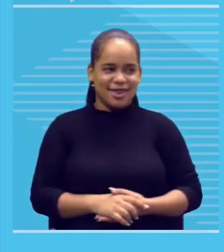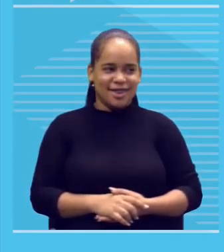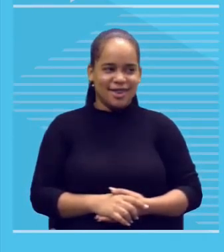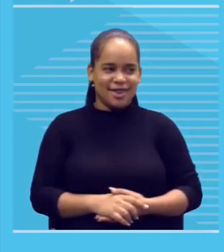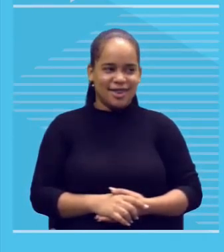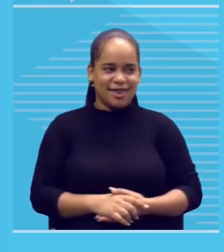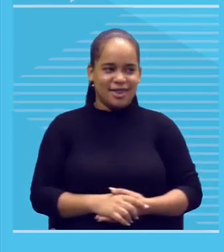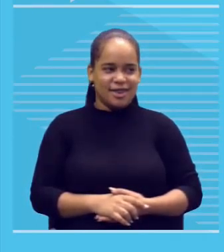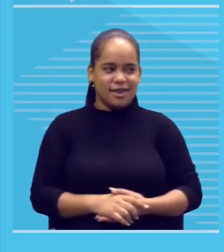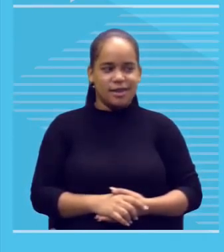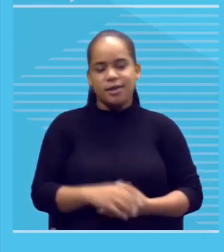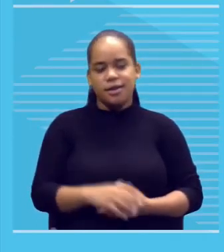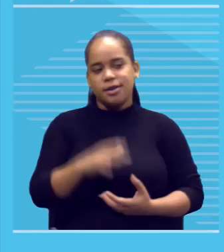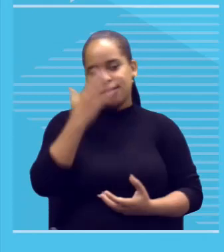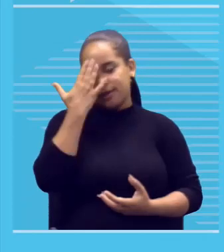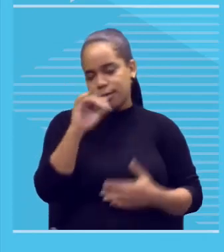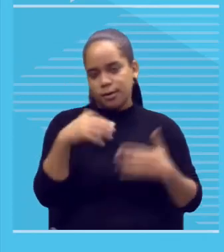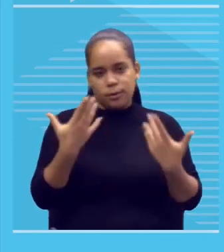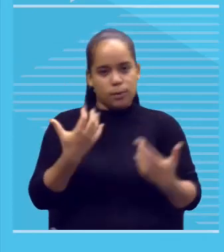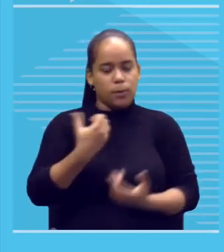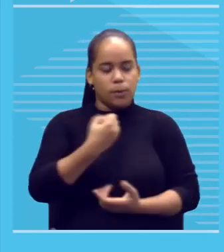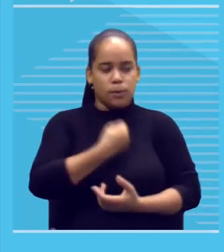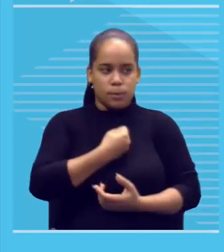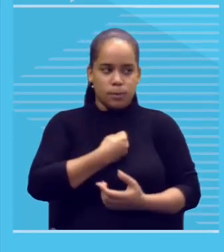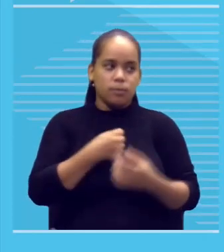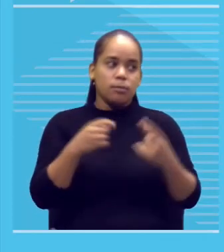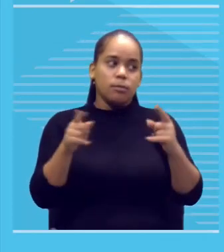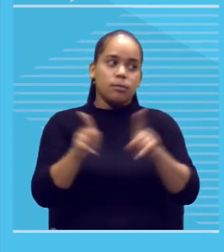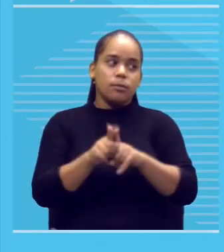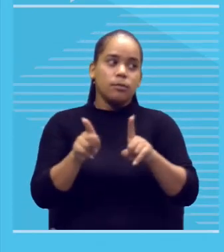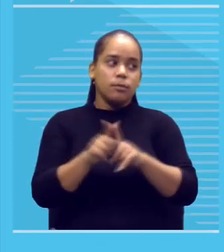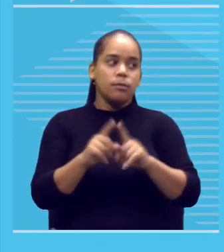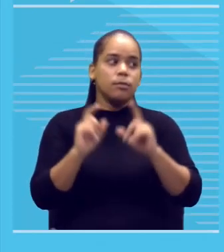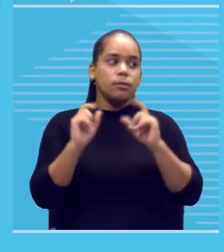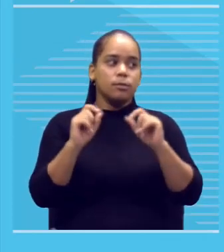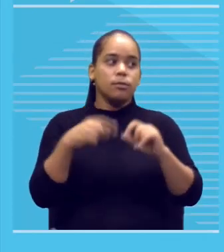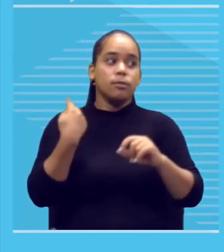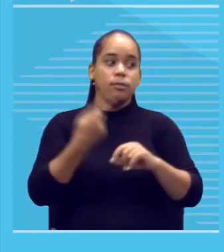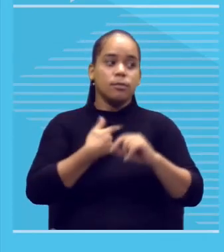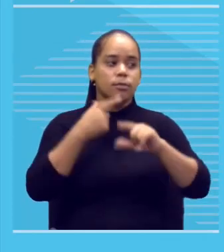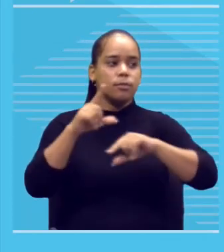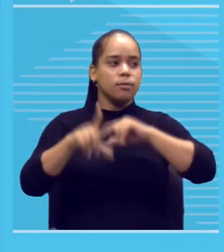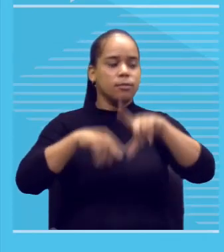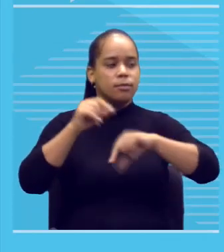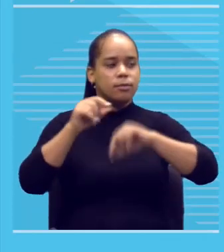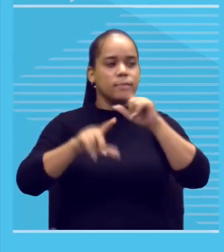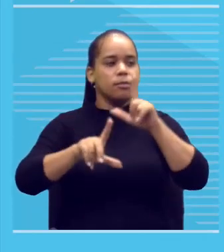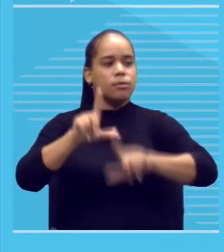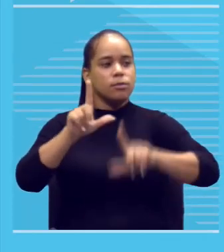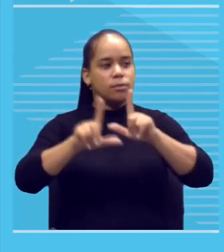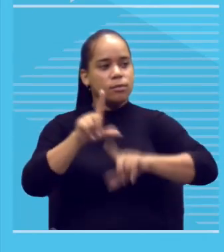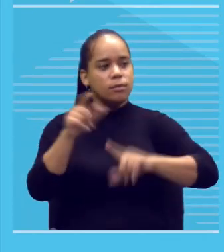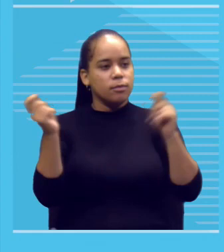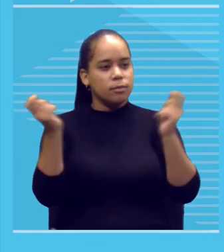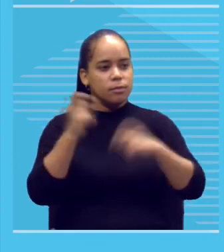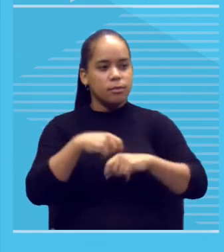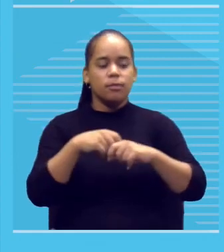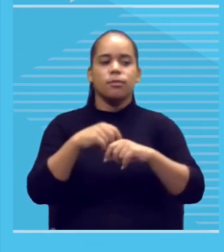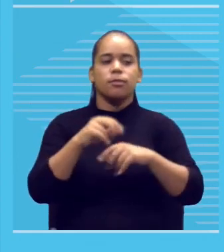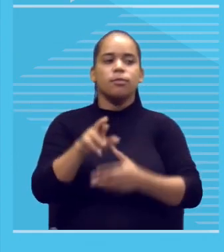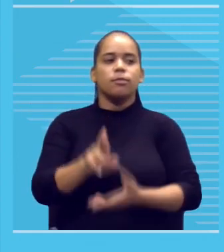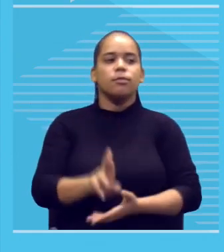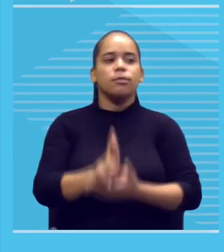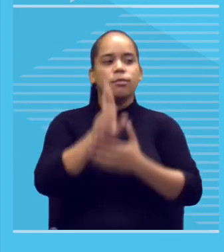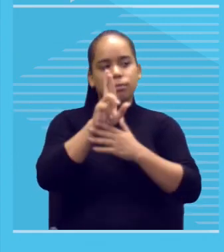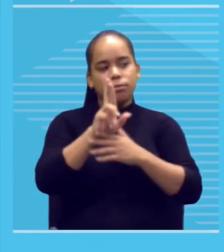olha não sabemos que número é aí a gente escolhe uma letra para representar esse número né